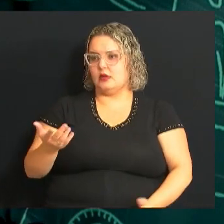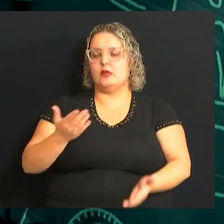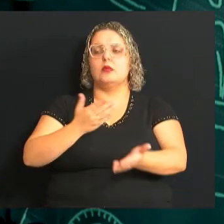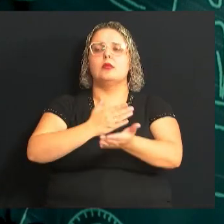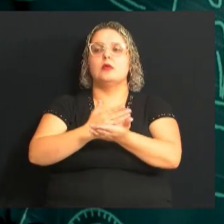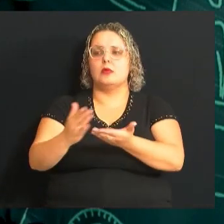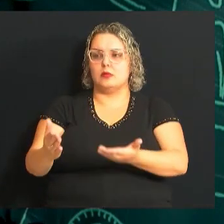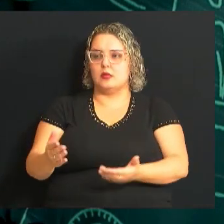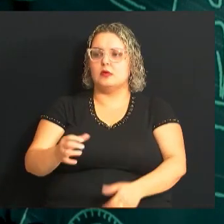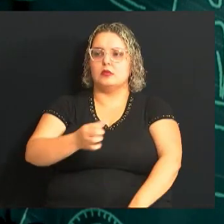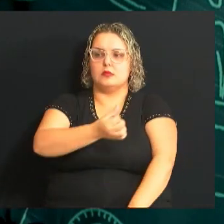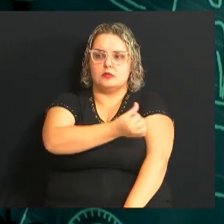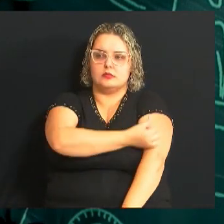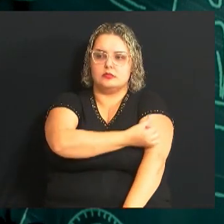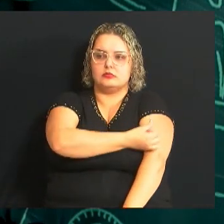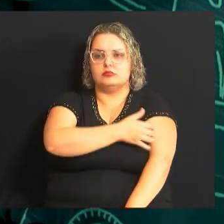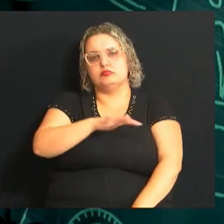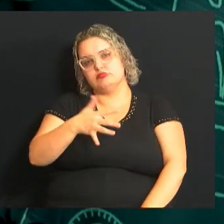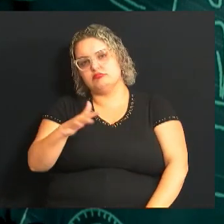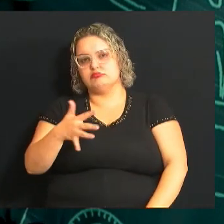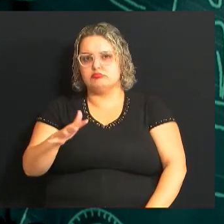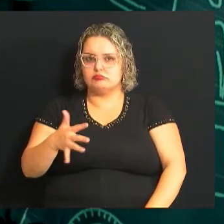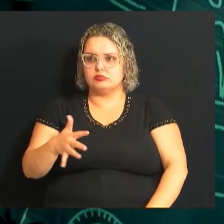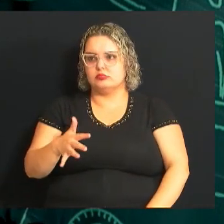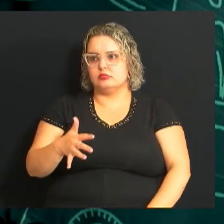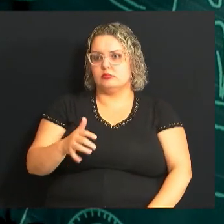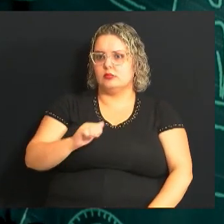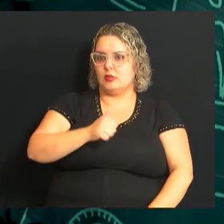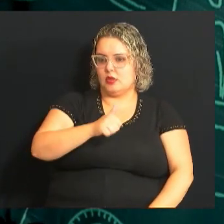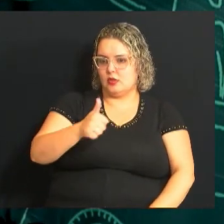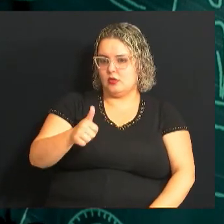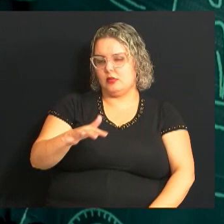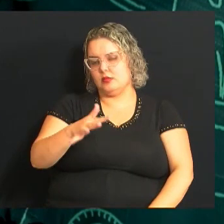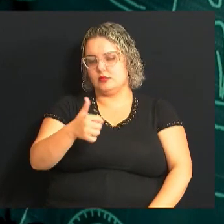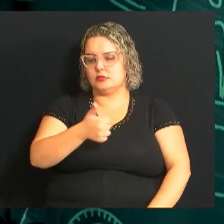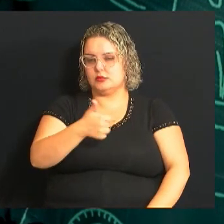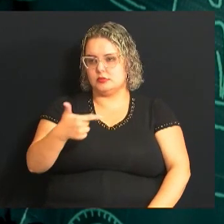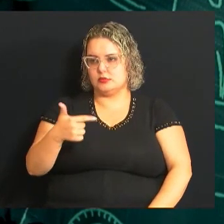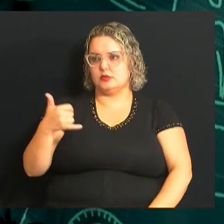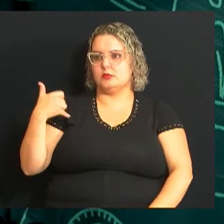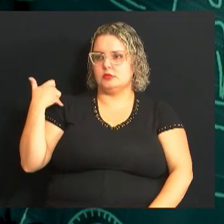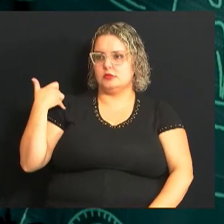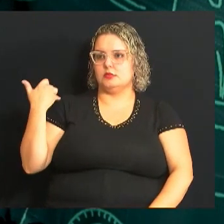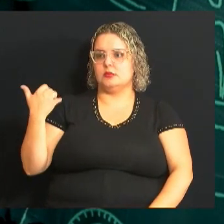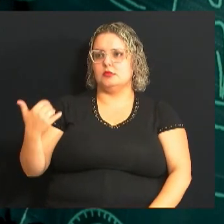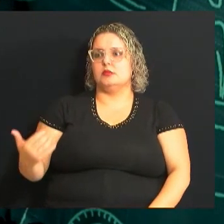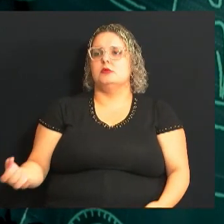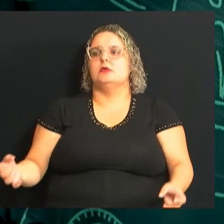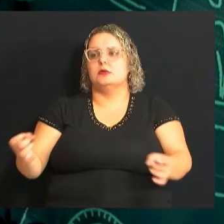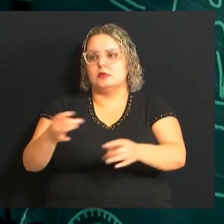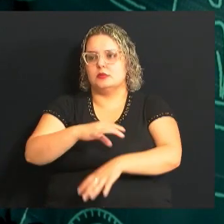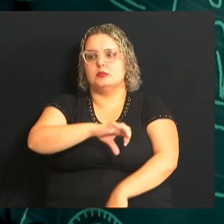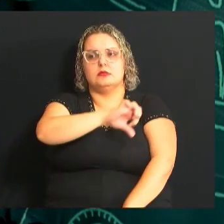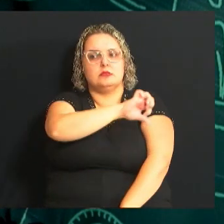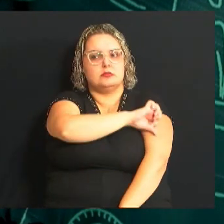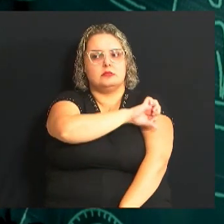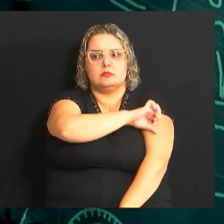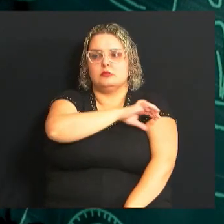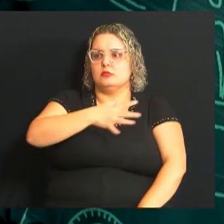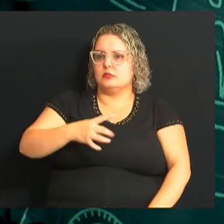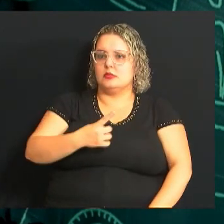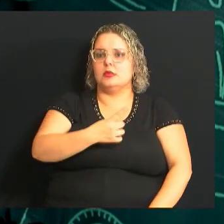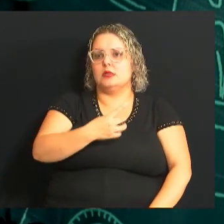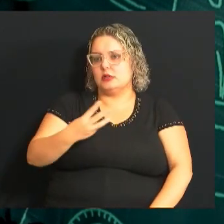Começa no 6º ano, geralmente 6º ano é 11, 12 anos, e aí termina no 9º ano, que geralmente 13,